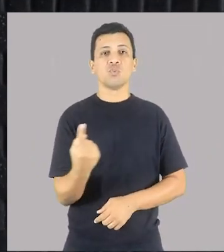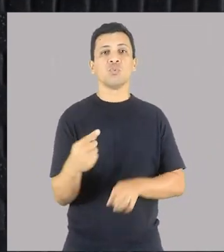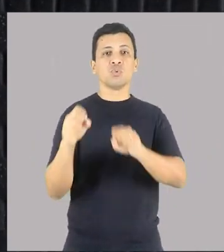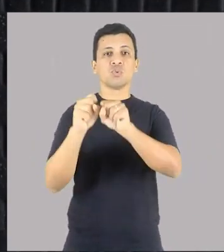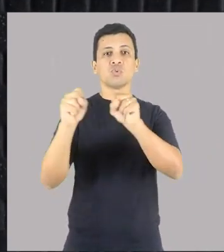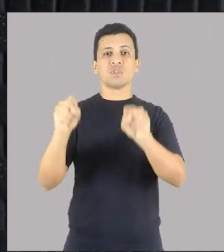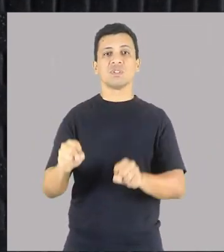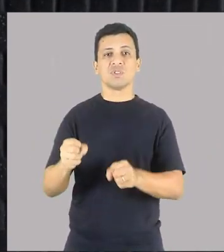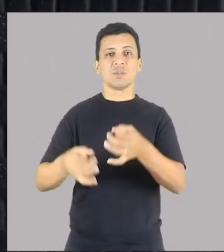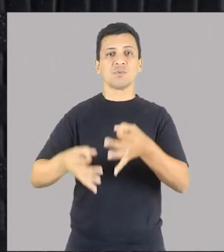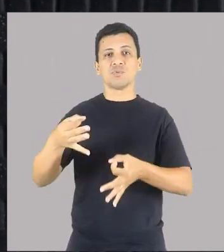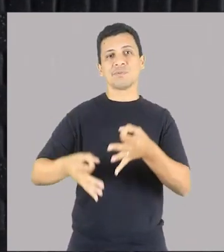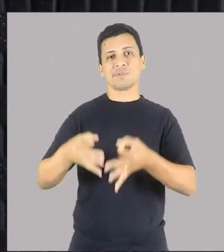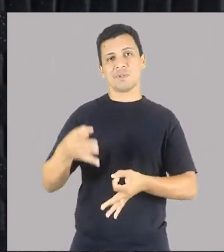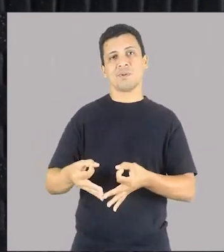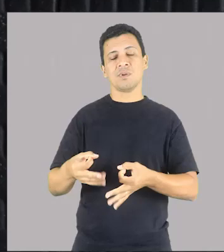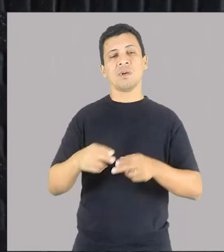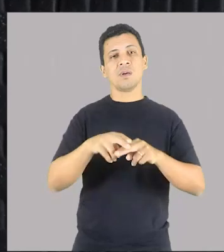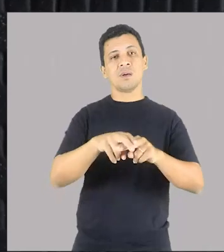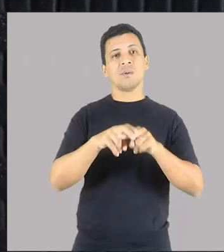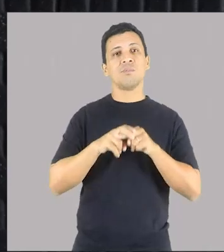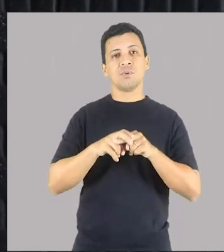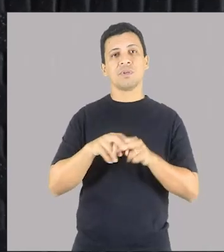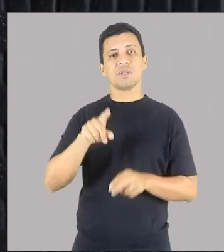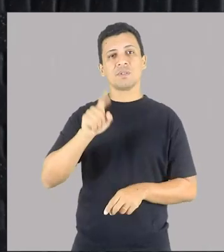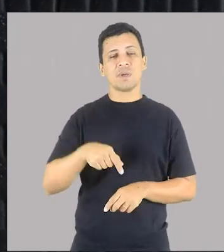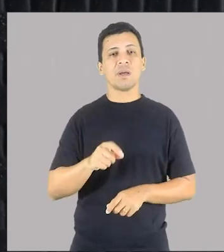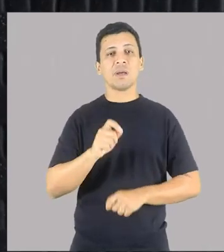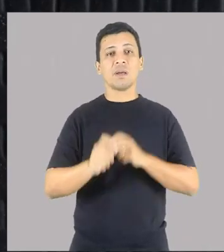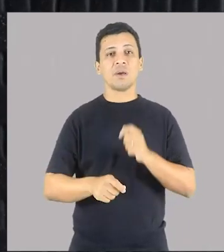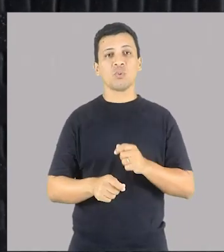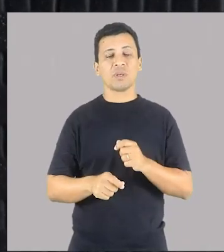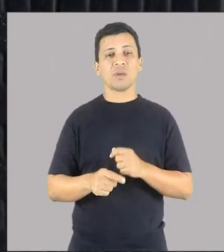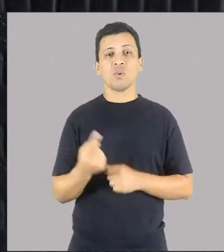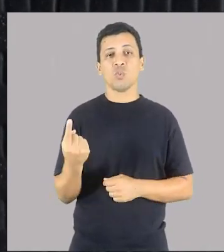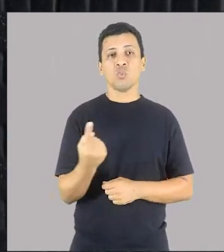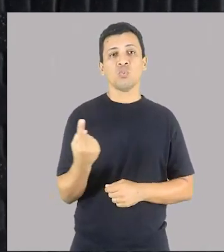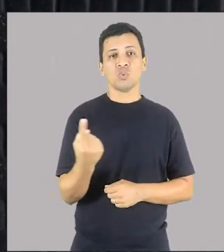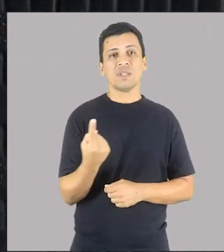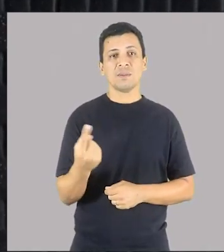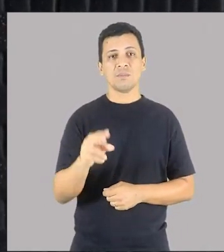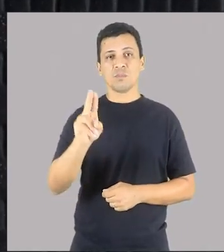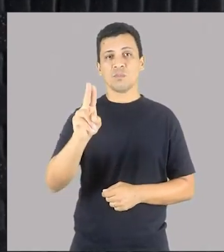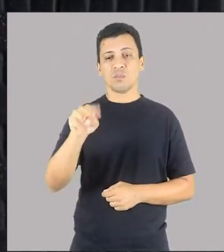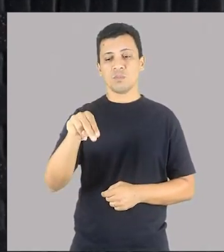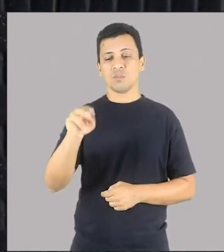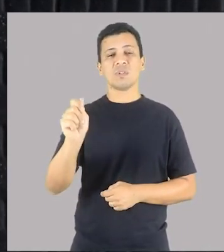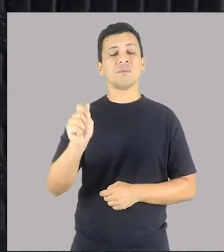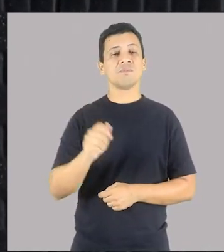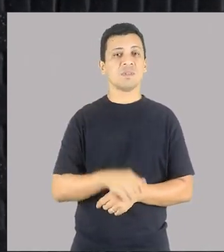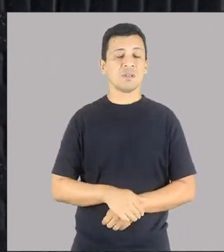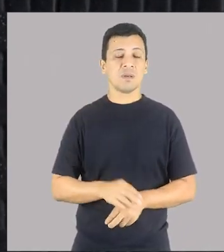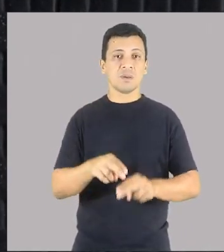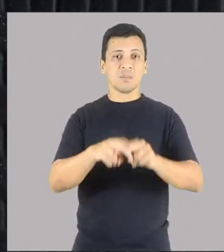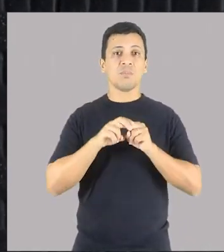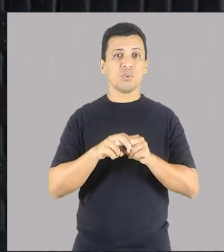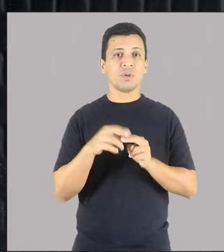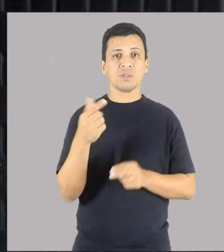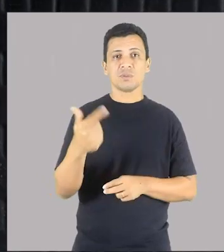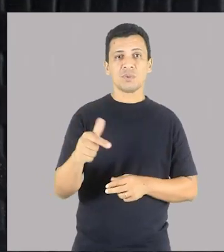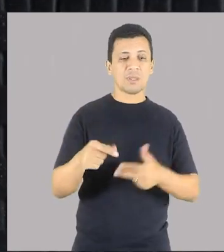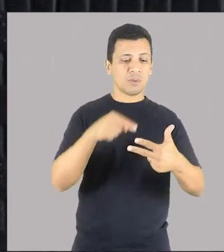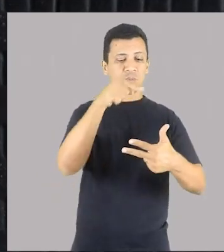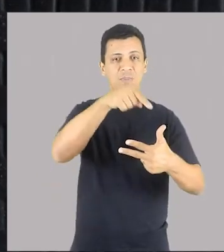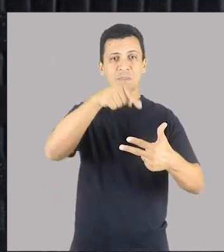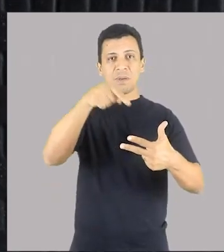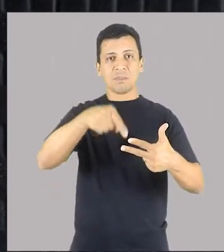judicial e é por esse motivo que ele é chamado de jurisdição una. Por esse motivo, não há uma